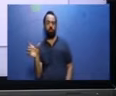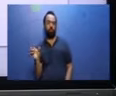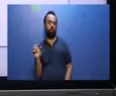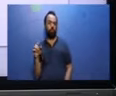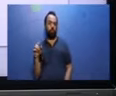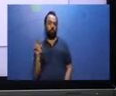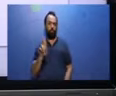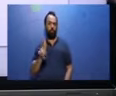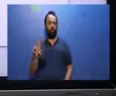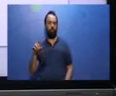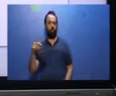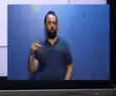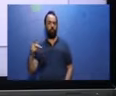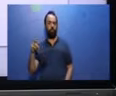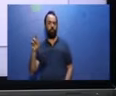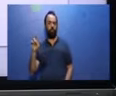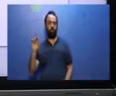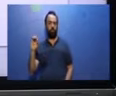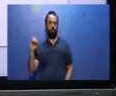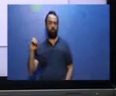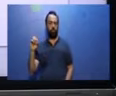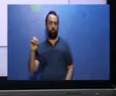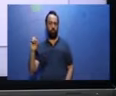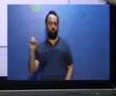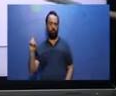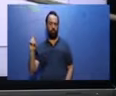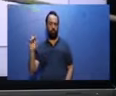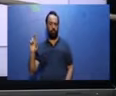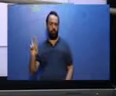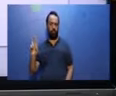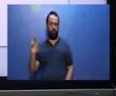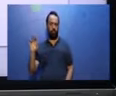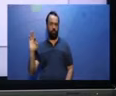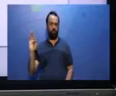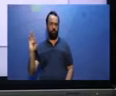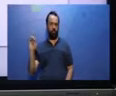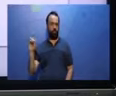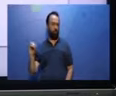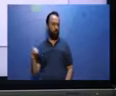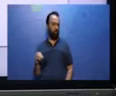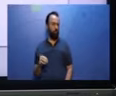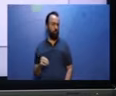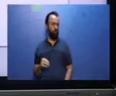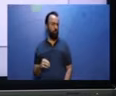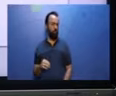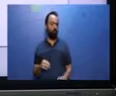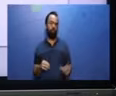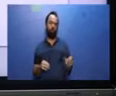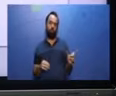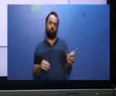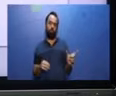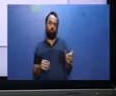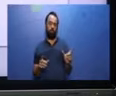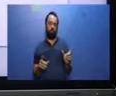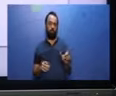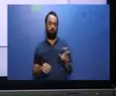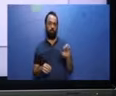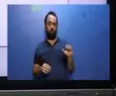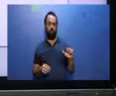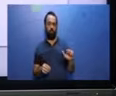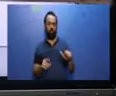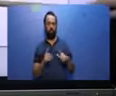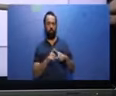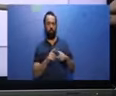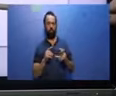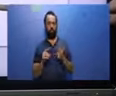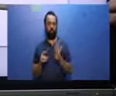houve uma reação química e o sentido em que esta reação ocorreu como exemplo aqui dos reagentes nós temos a